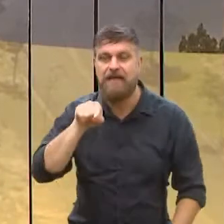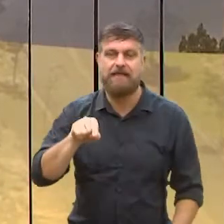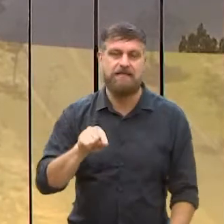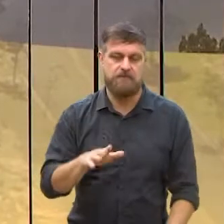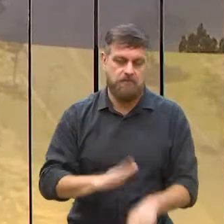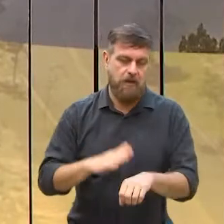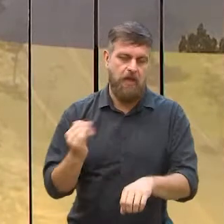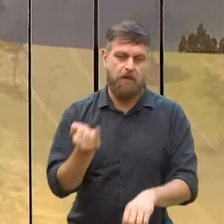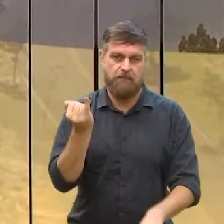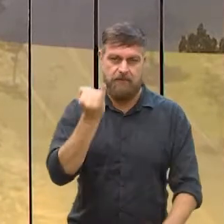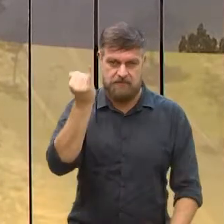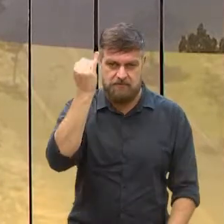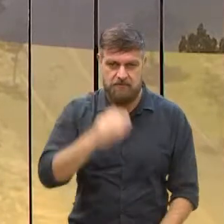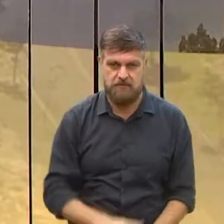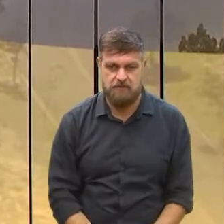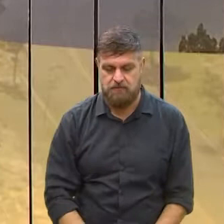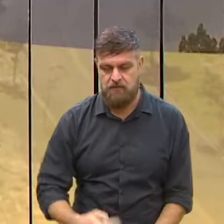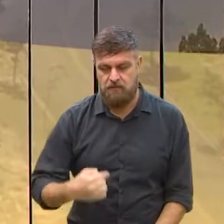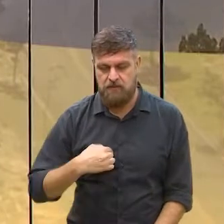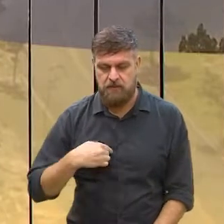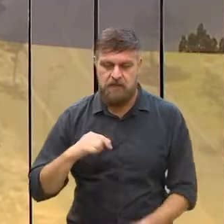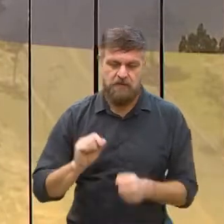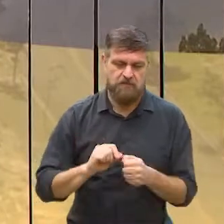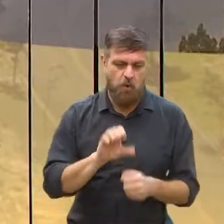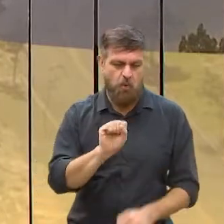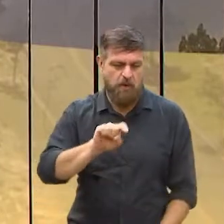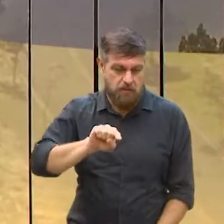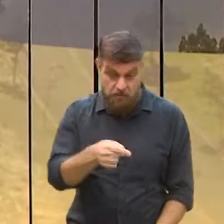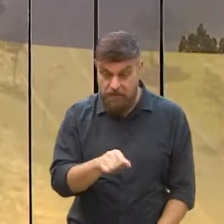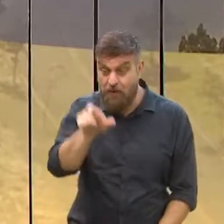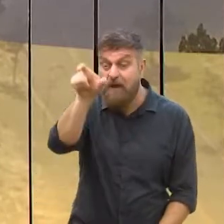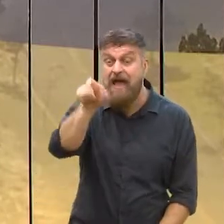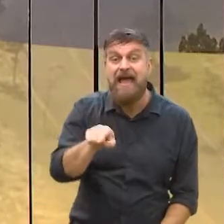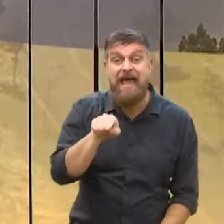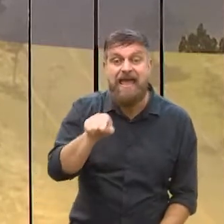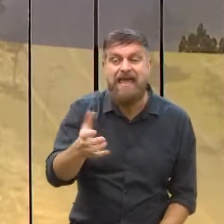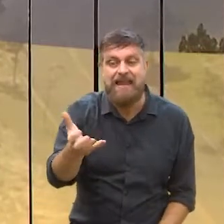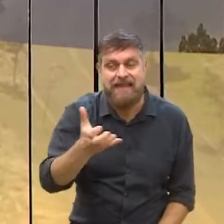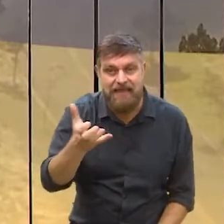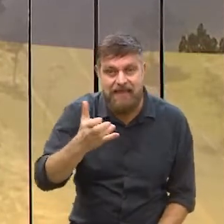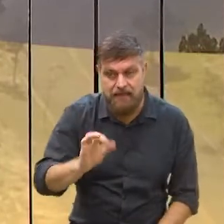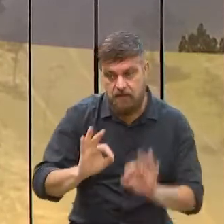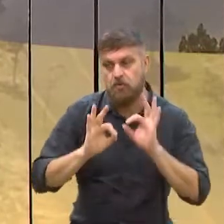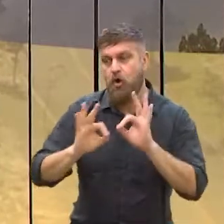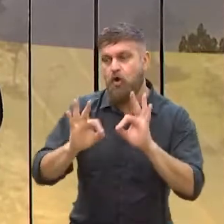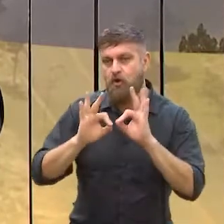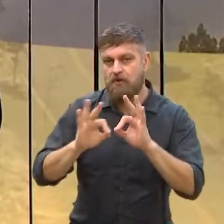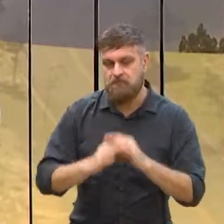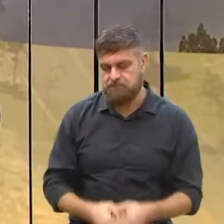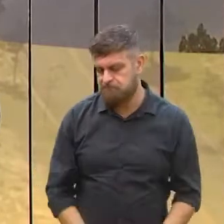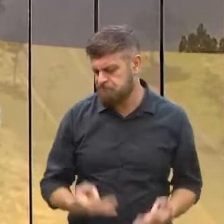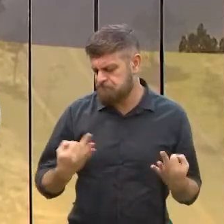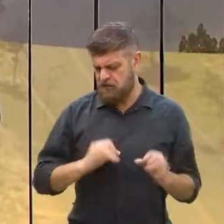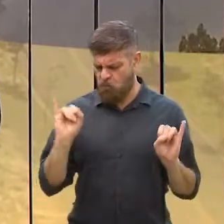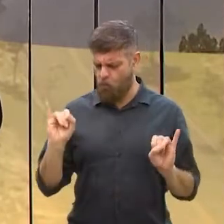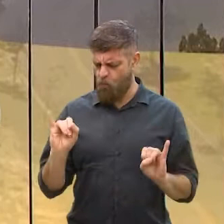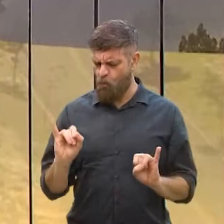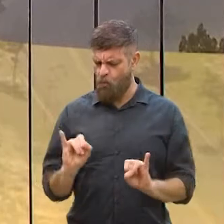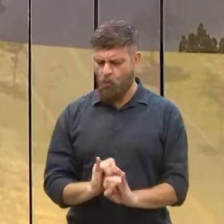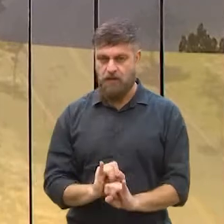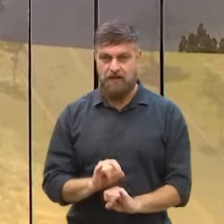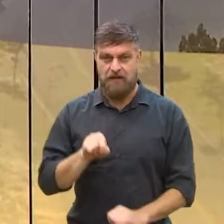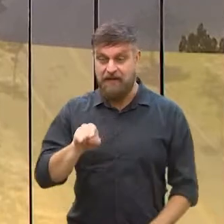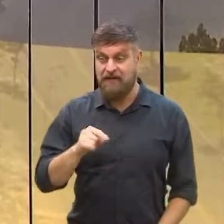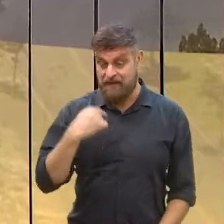paciente. Se eu fiz 8.000 não para ele, ele quer ser aquele paciente com resultado excelente. E é isso que a gente